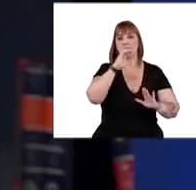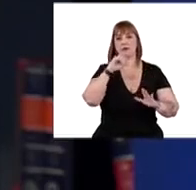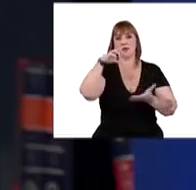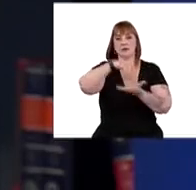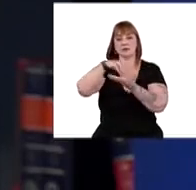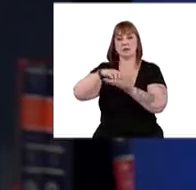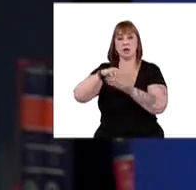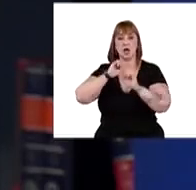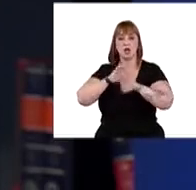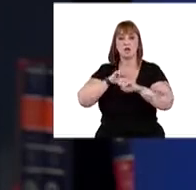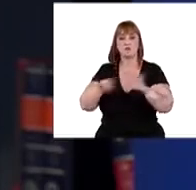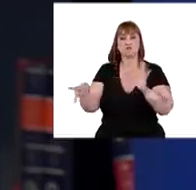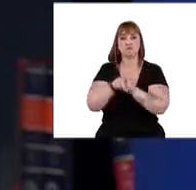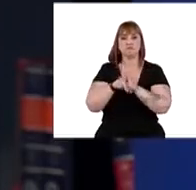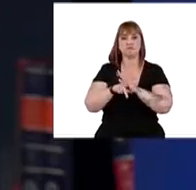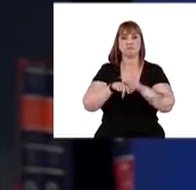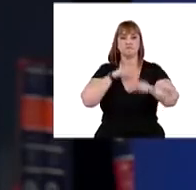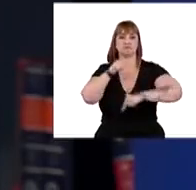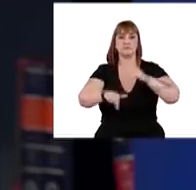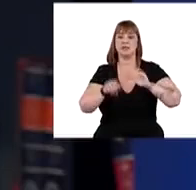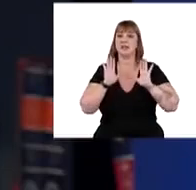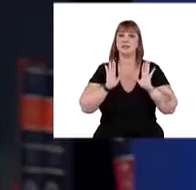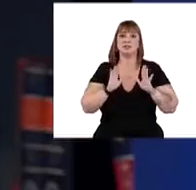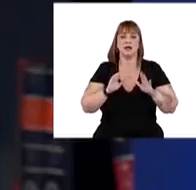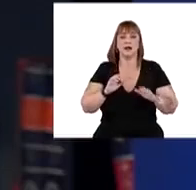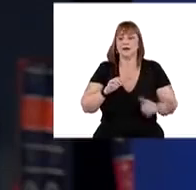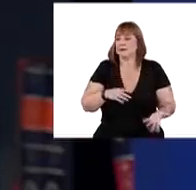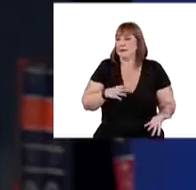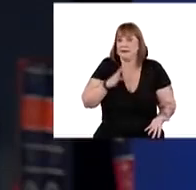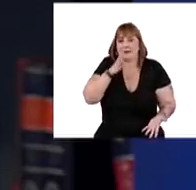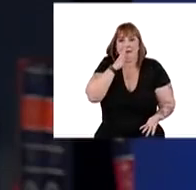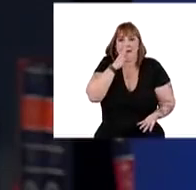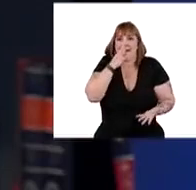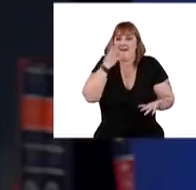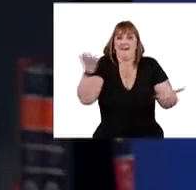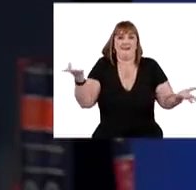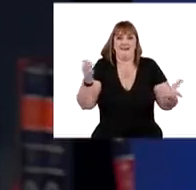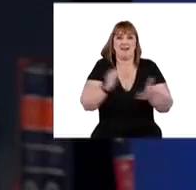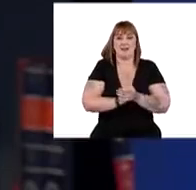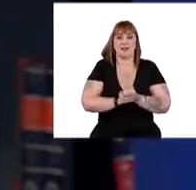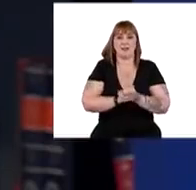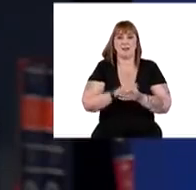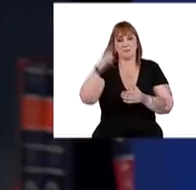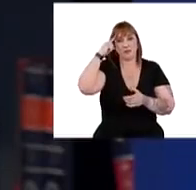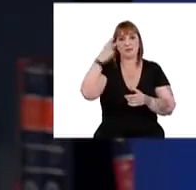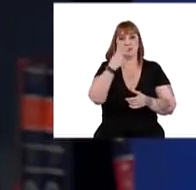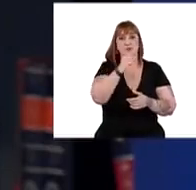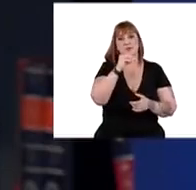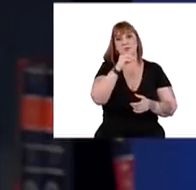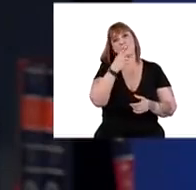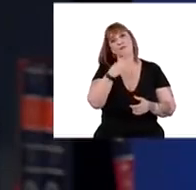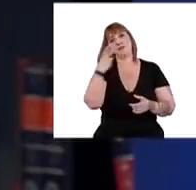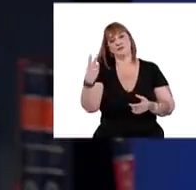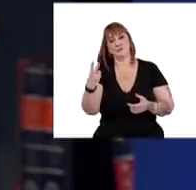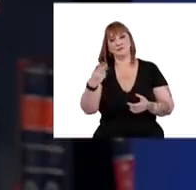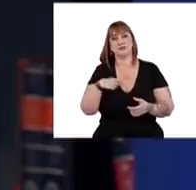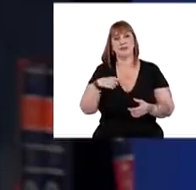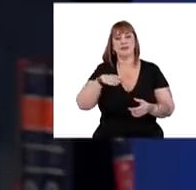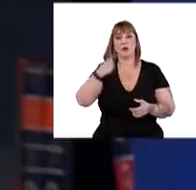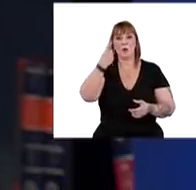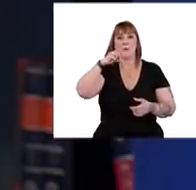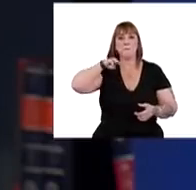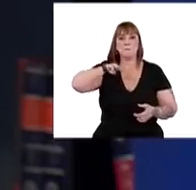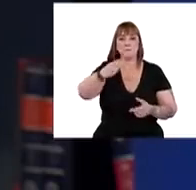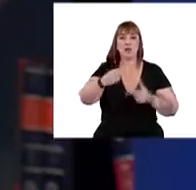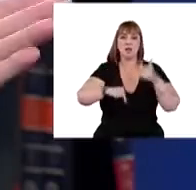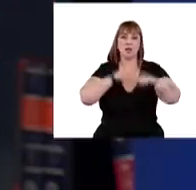educação para o trabalho, Mariana, que só isso é uma coisa extraordinária. Você chegar a 2022 tendo dado 1 milhão de